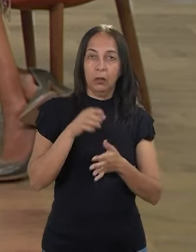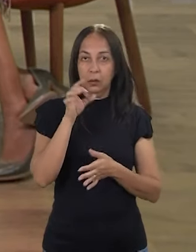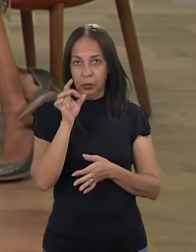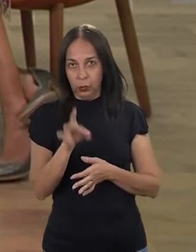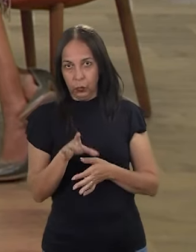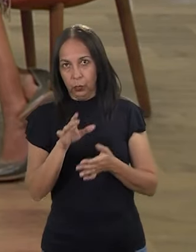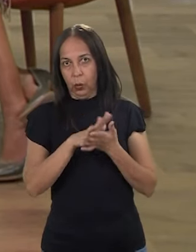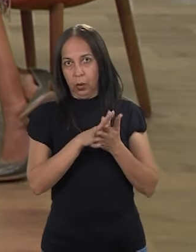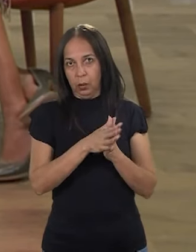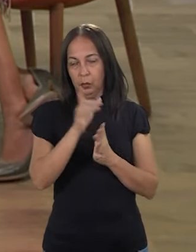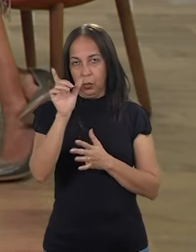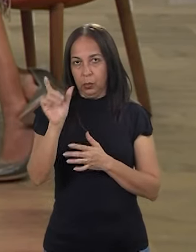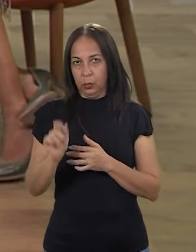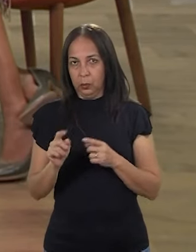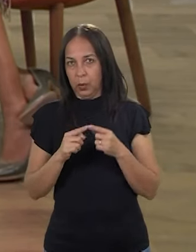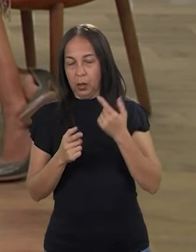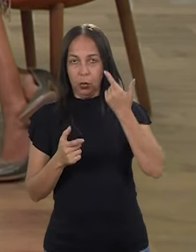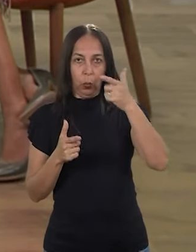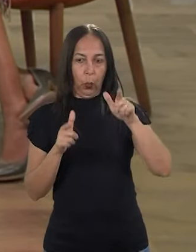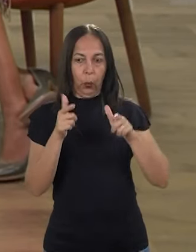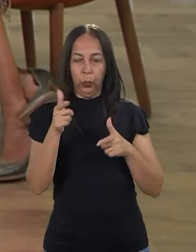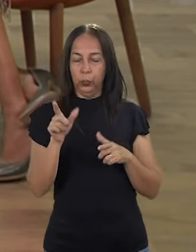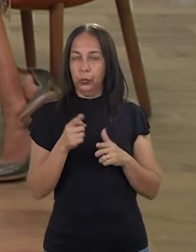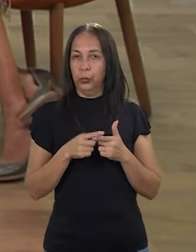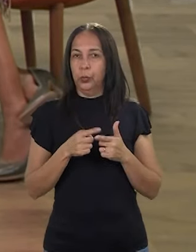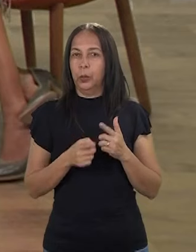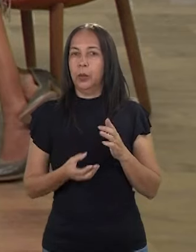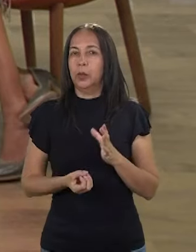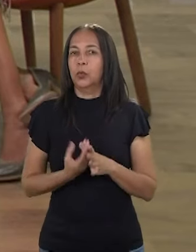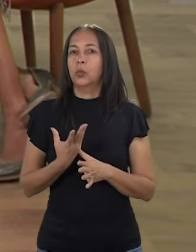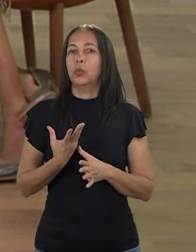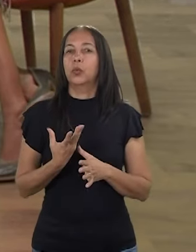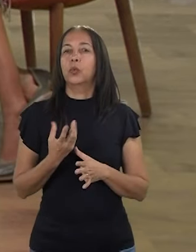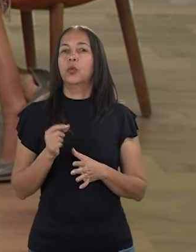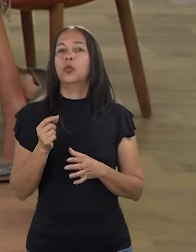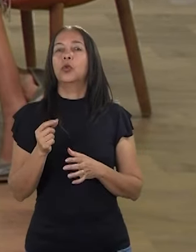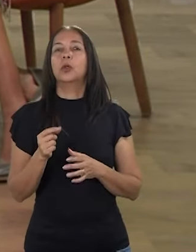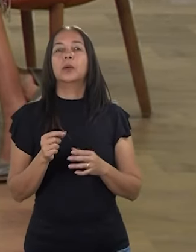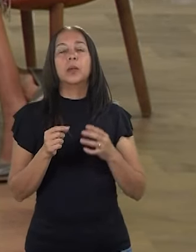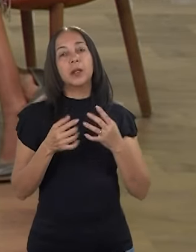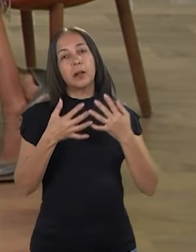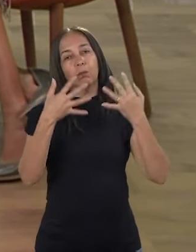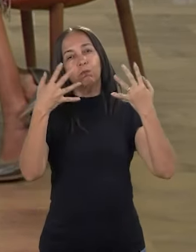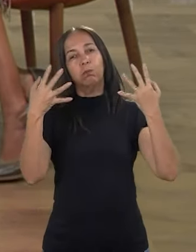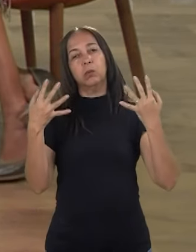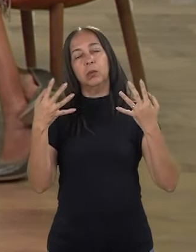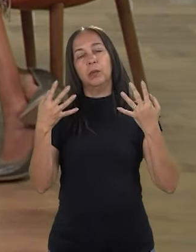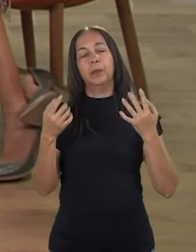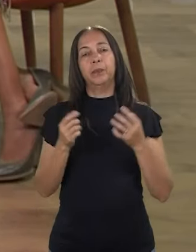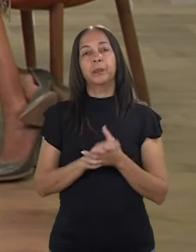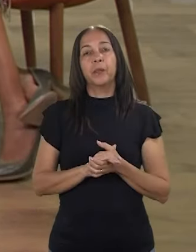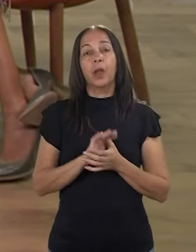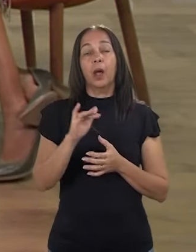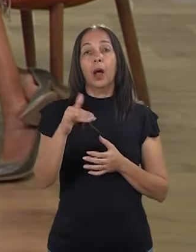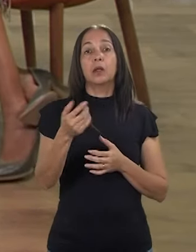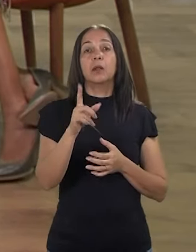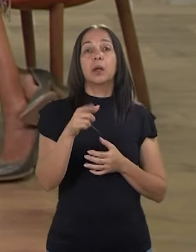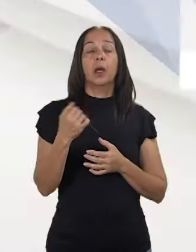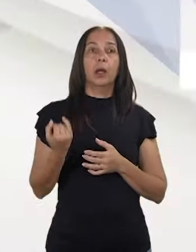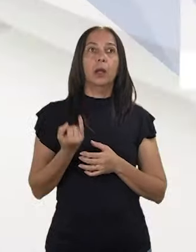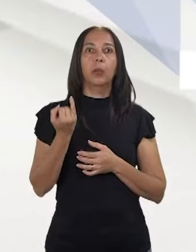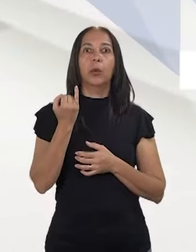né que combatam não somente o racismo algorítmico mais outros problemas advindos desse ecossistema que a gente tá